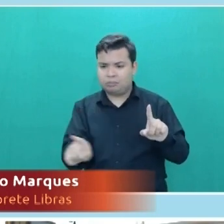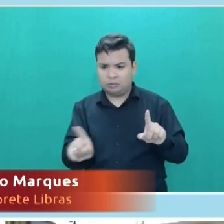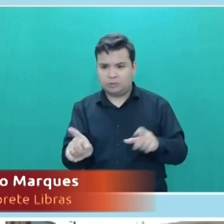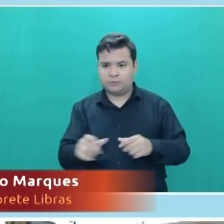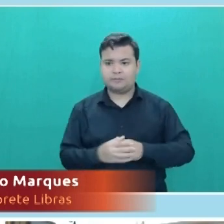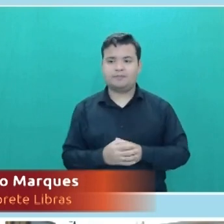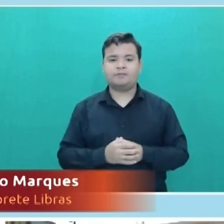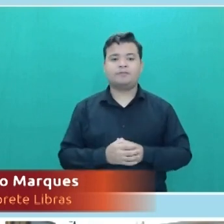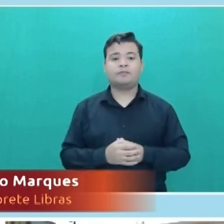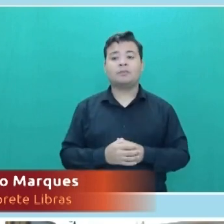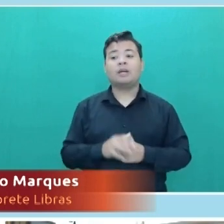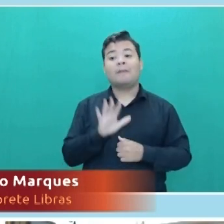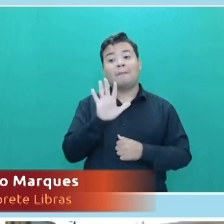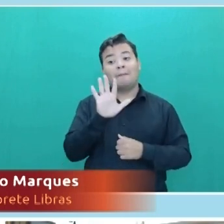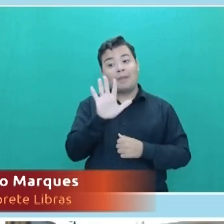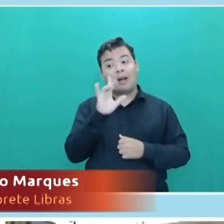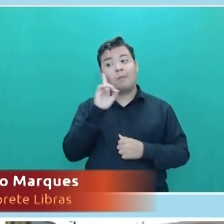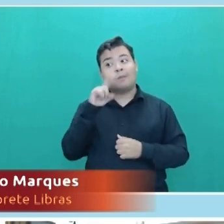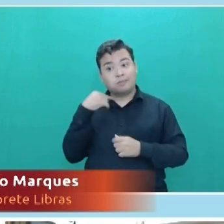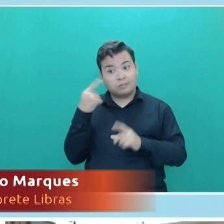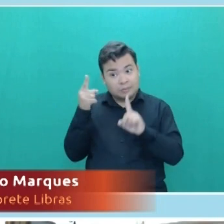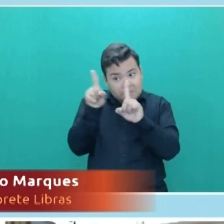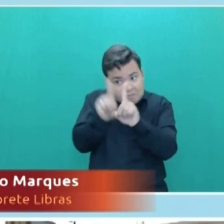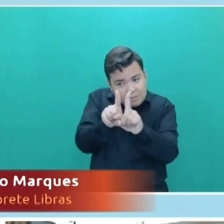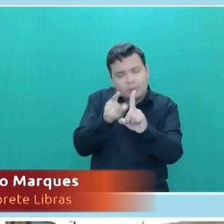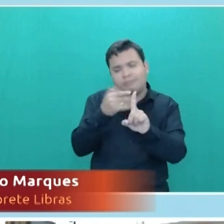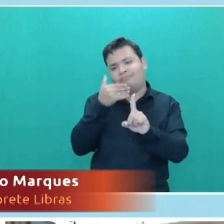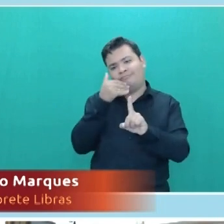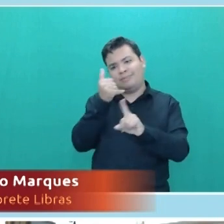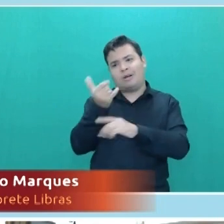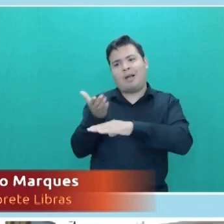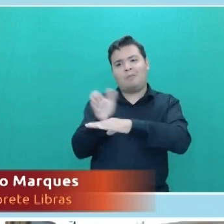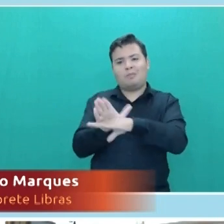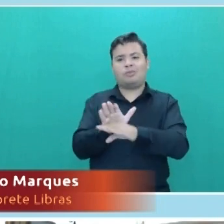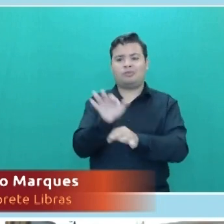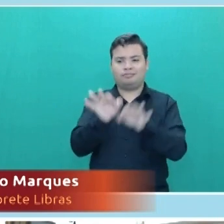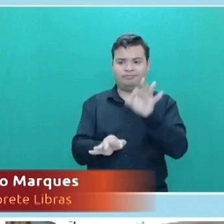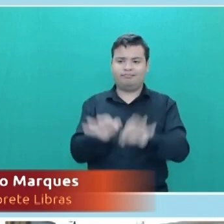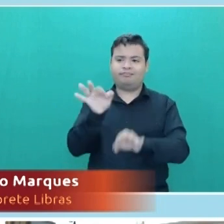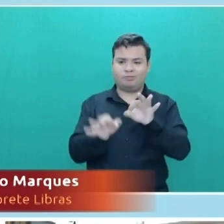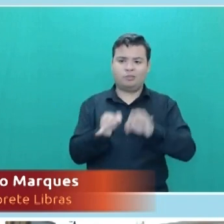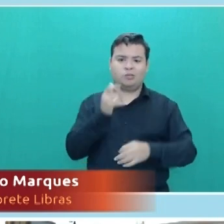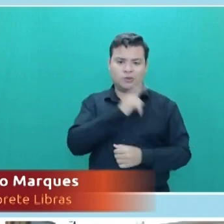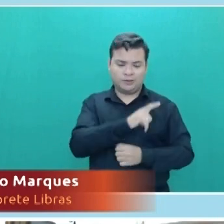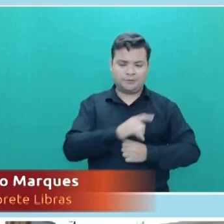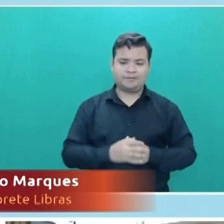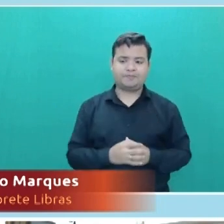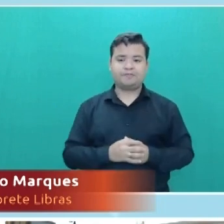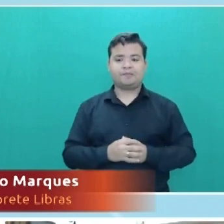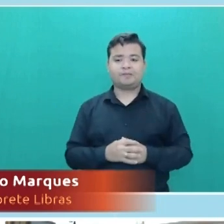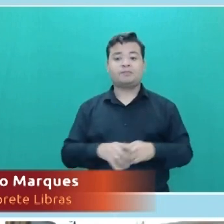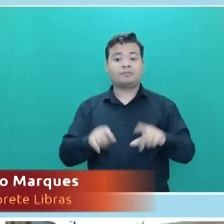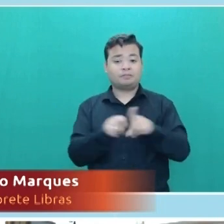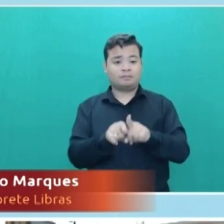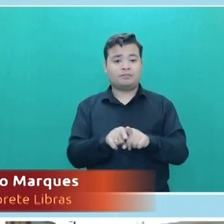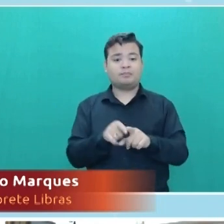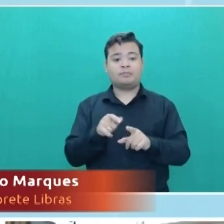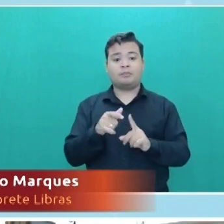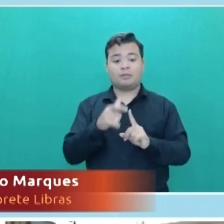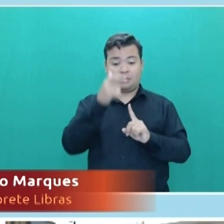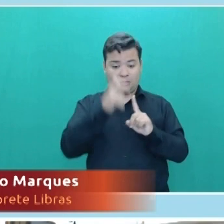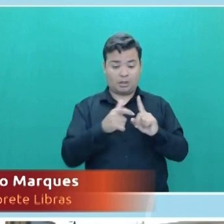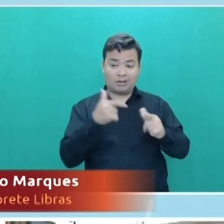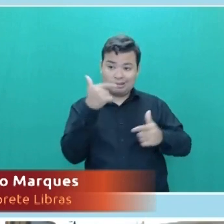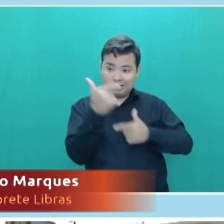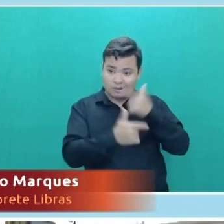se possível, ele tenha, para ter mais suporte jurídico. E, por final, o trabalhador precisa se proteger. E se proteger